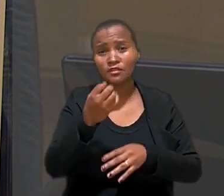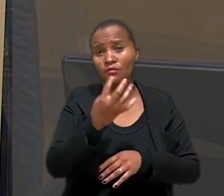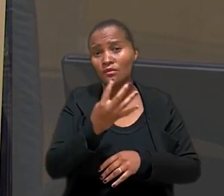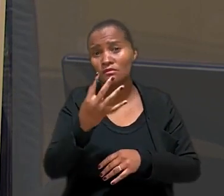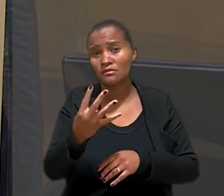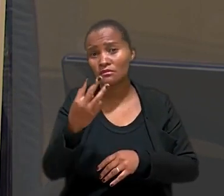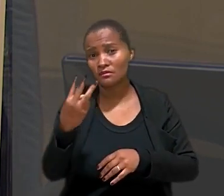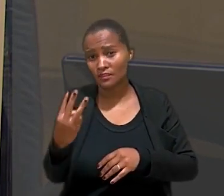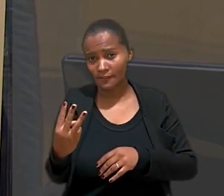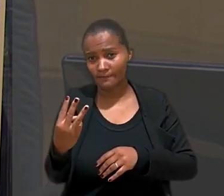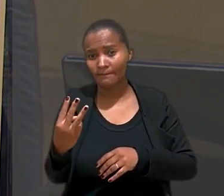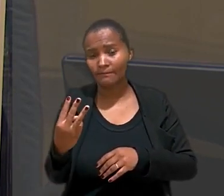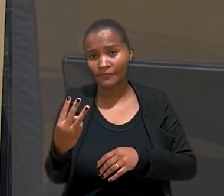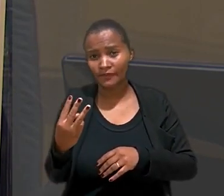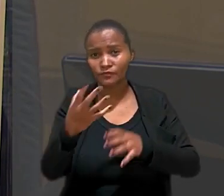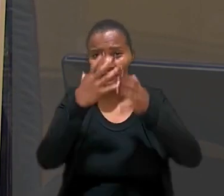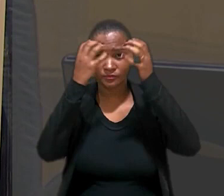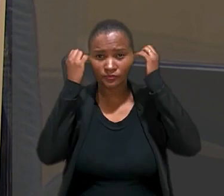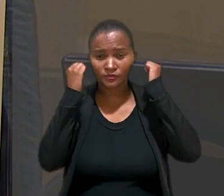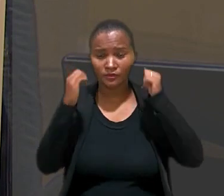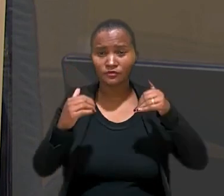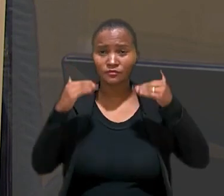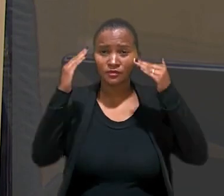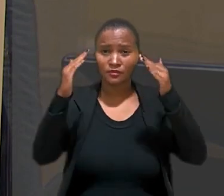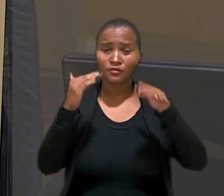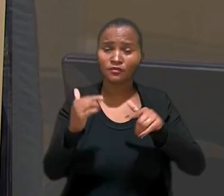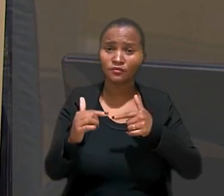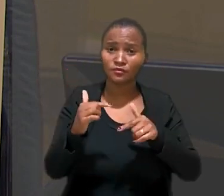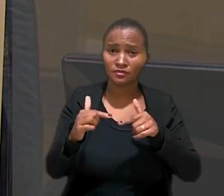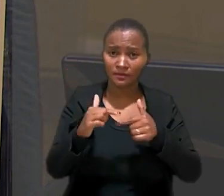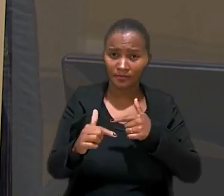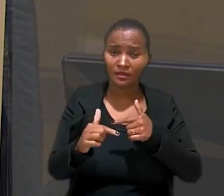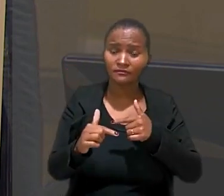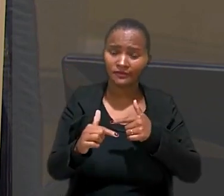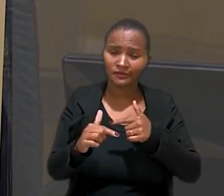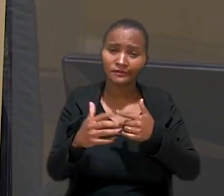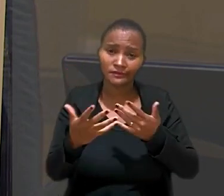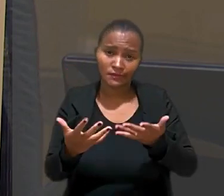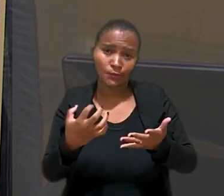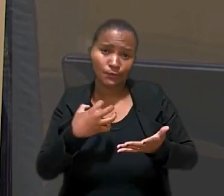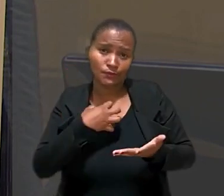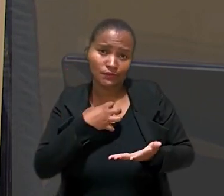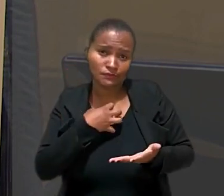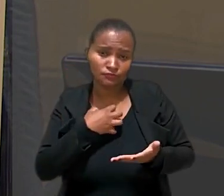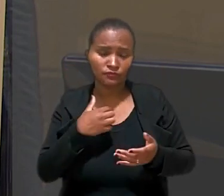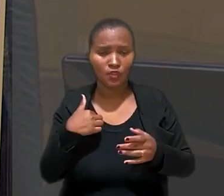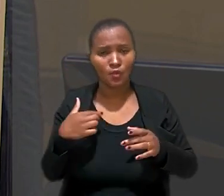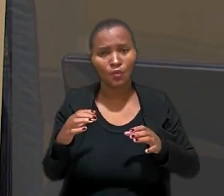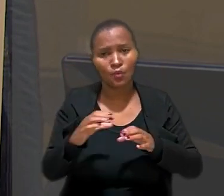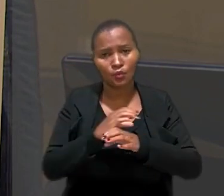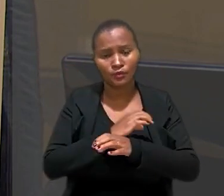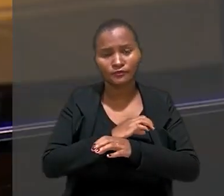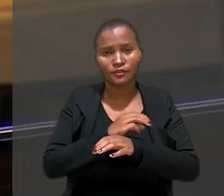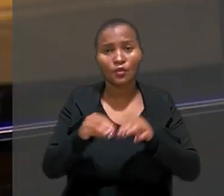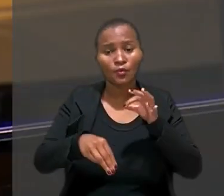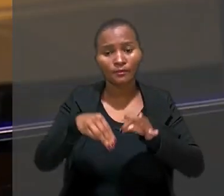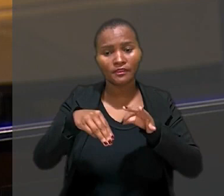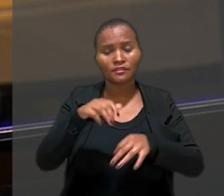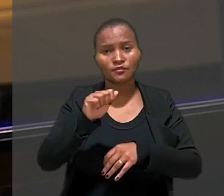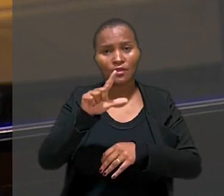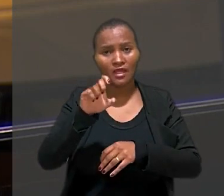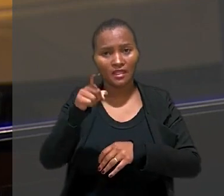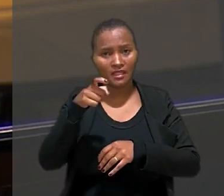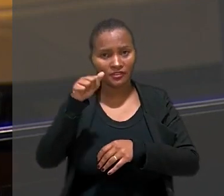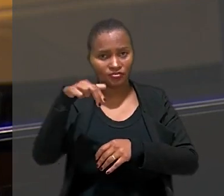súmula 443 do Tribunal Superior do Trabalho. E é neste sentido que estou concluindo. O